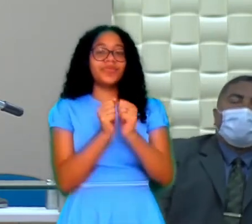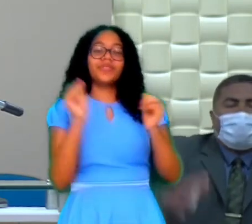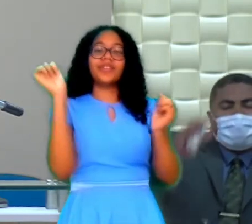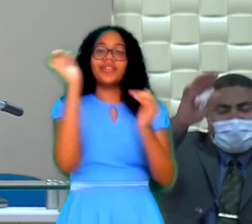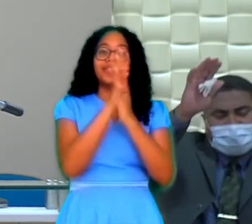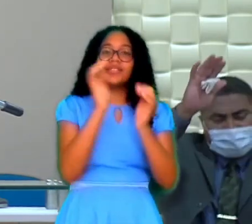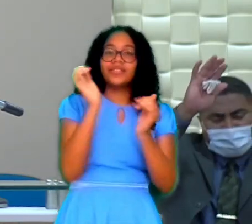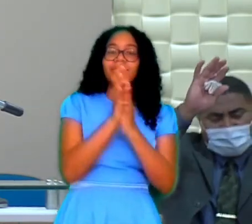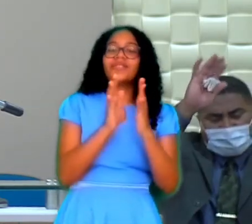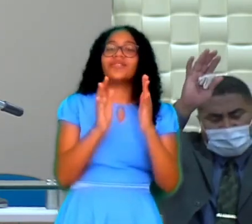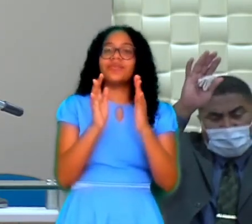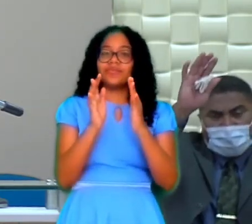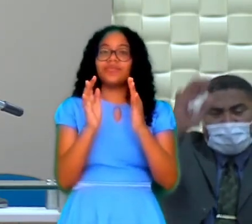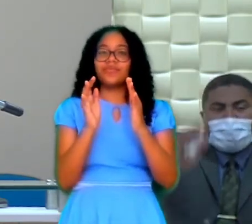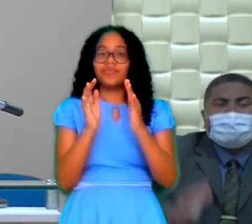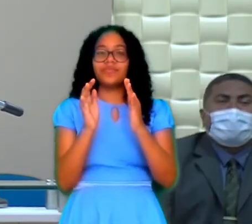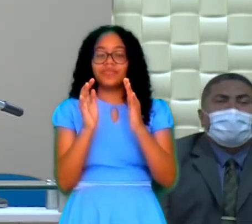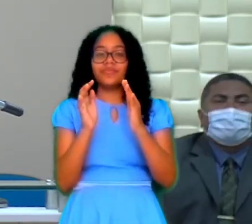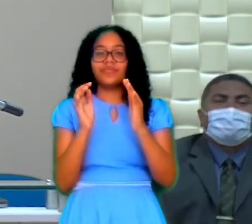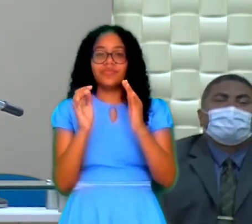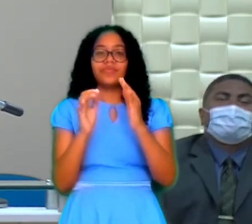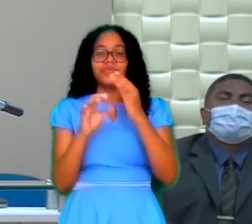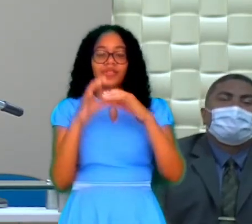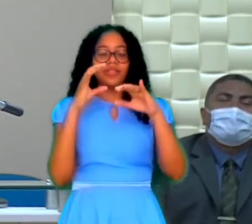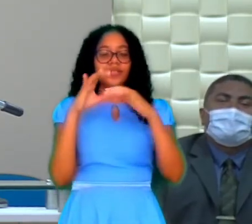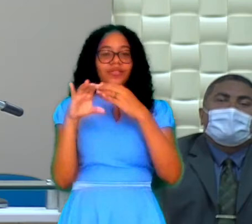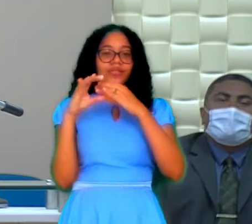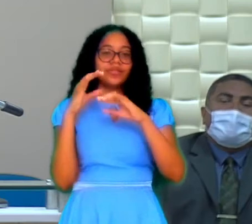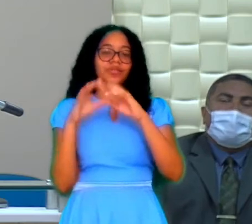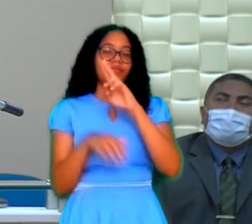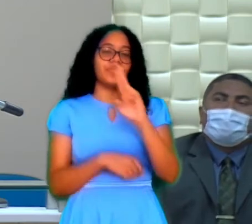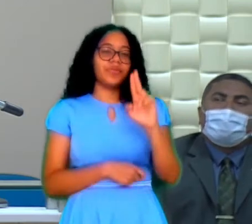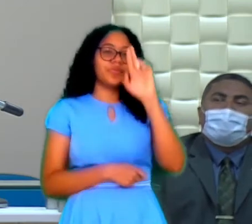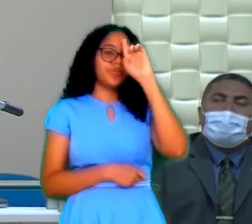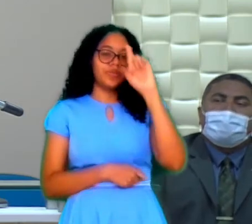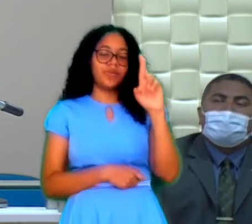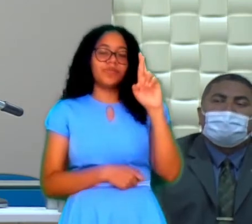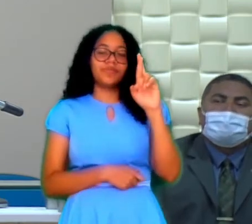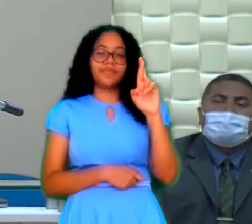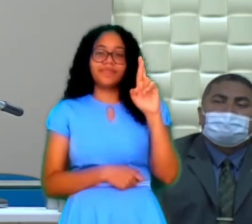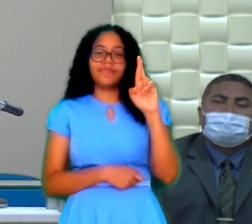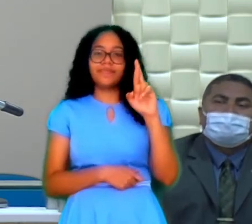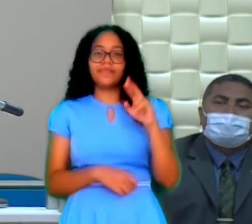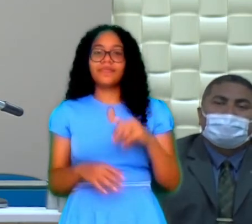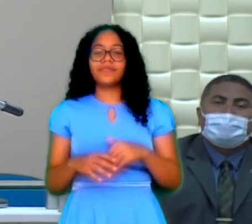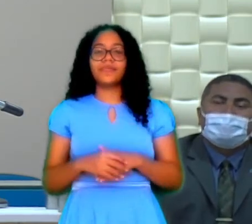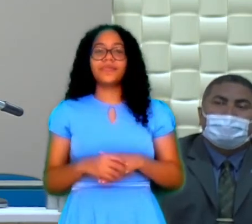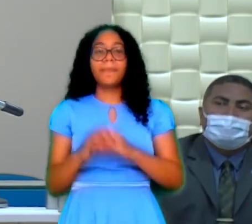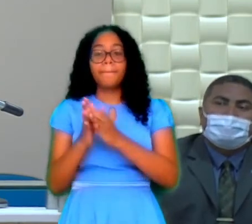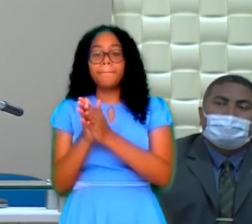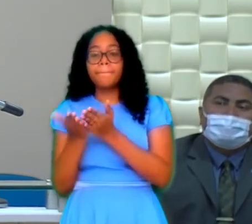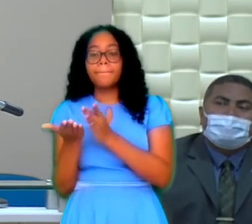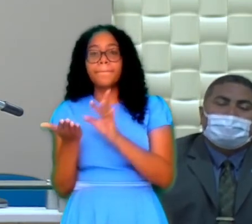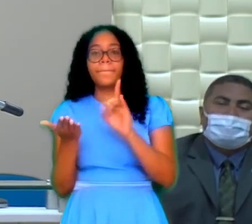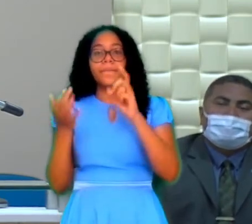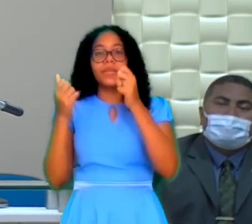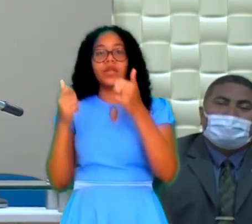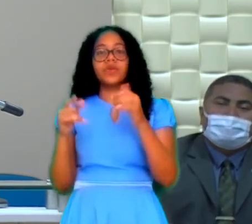que a Bíblia diz assim: porque o mar se ia tornando cada vez mais